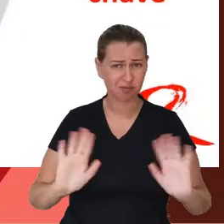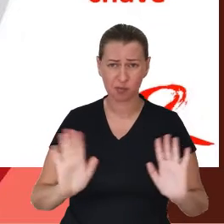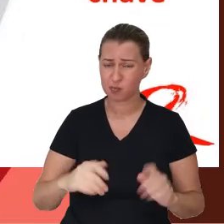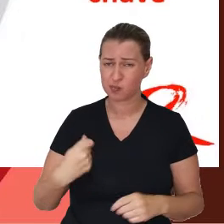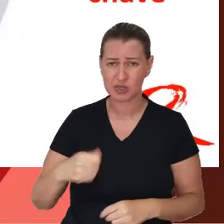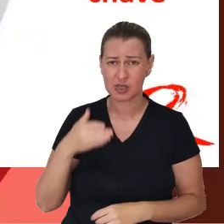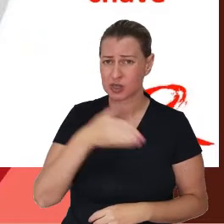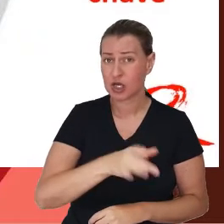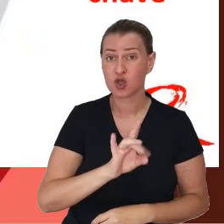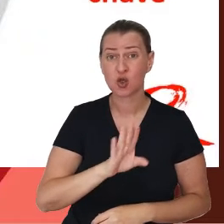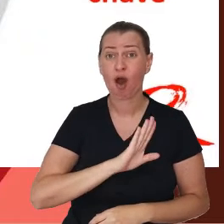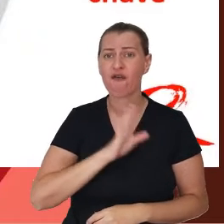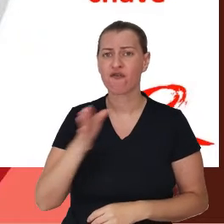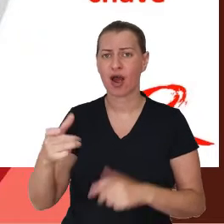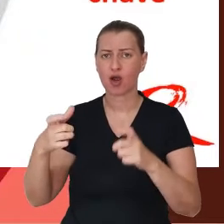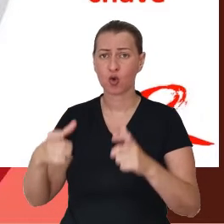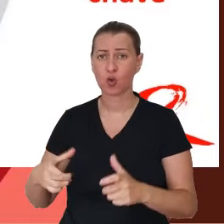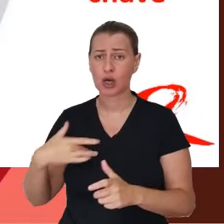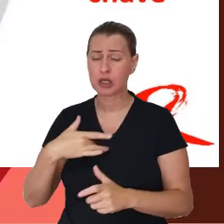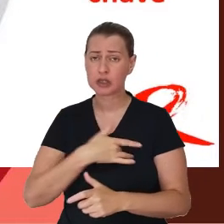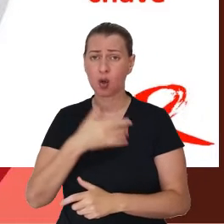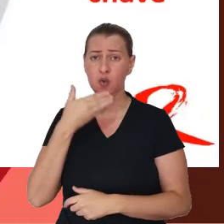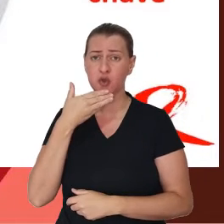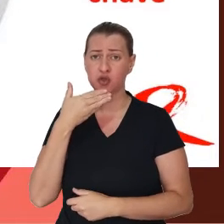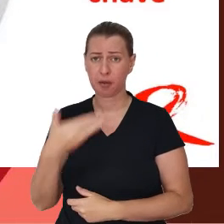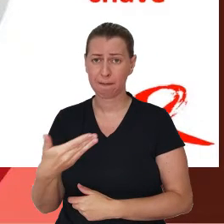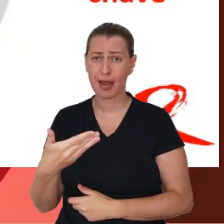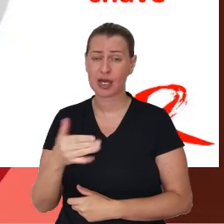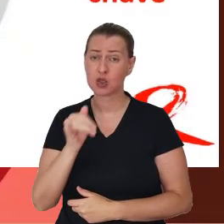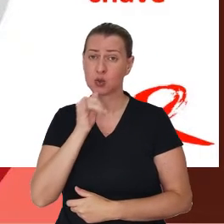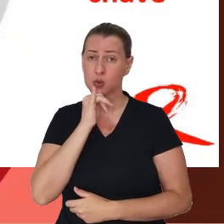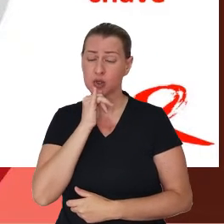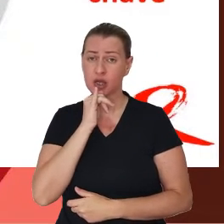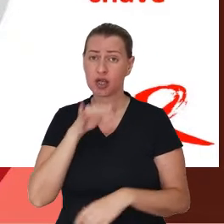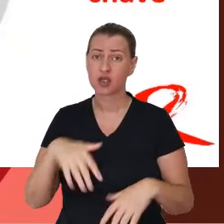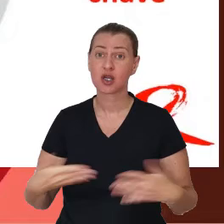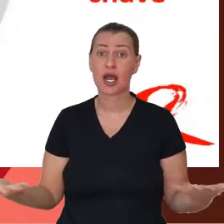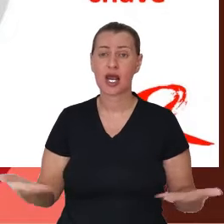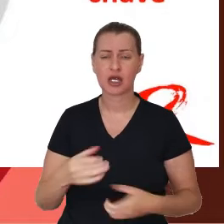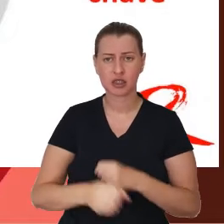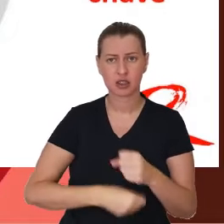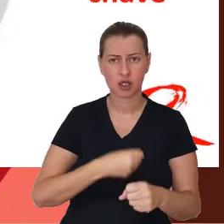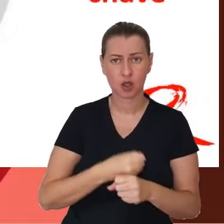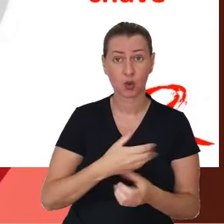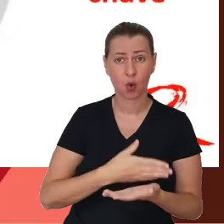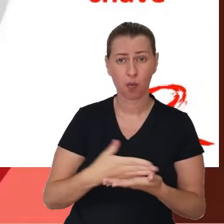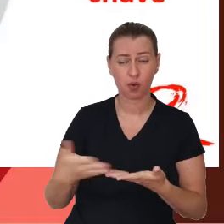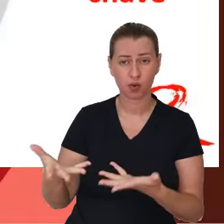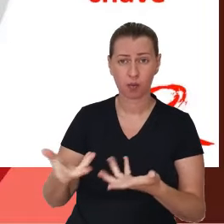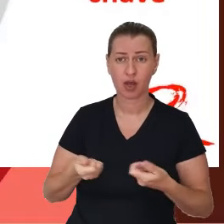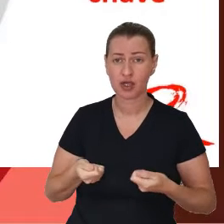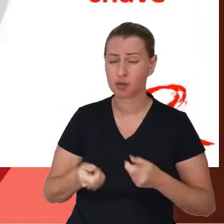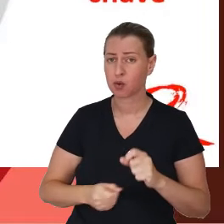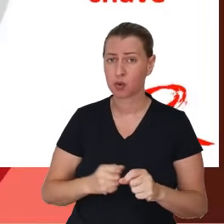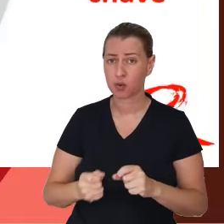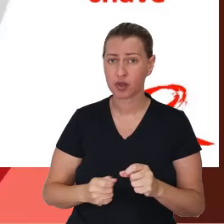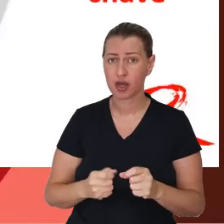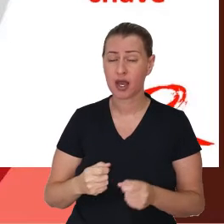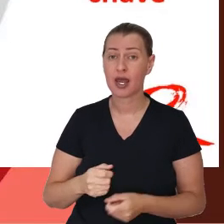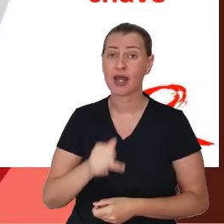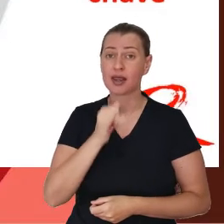facilitador. Esse ano, a gente começou a receber do Ministério da Saúde autotestes, né? Que são